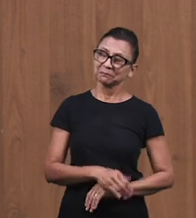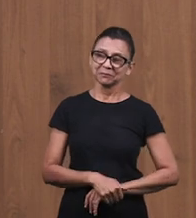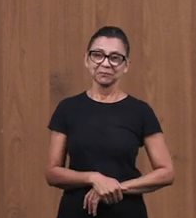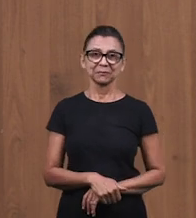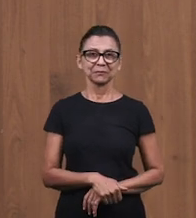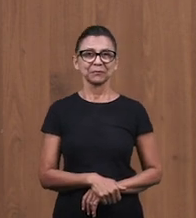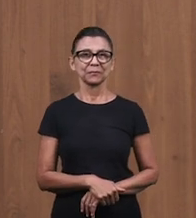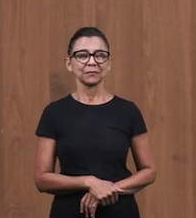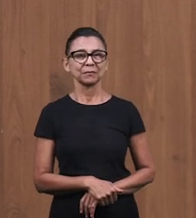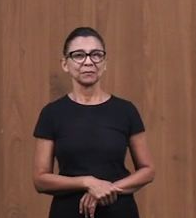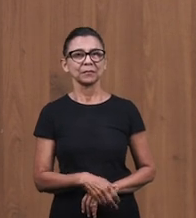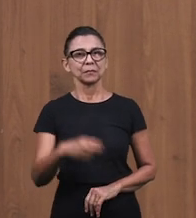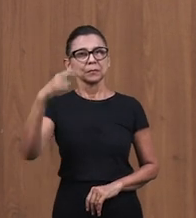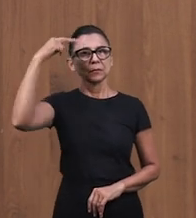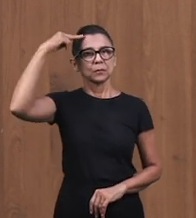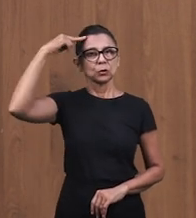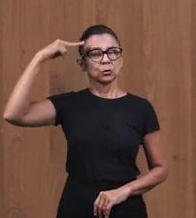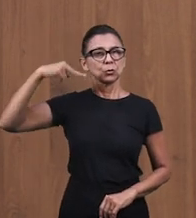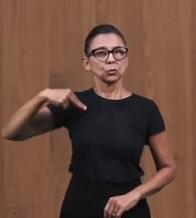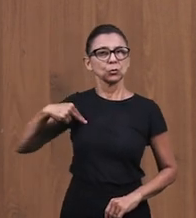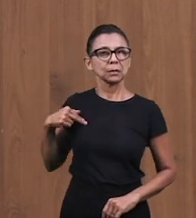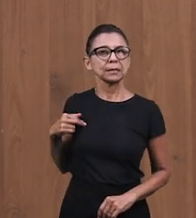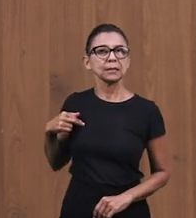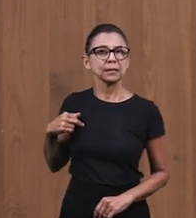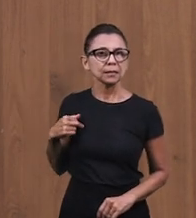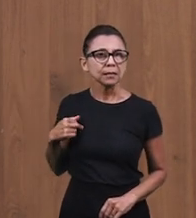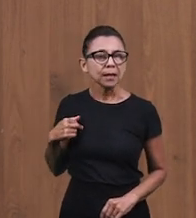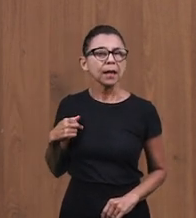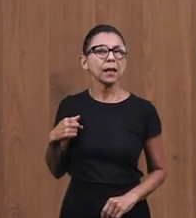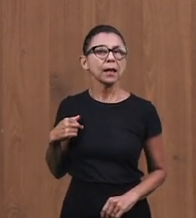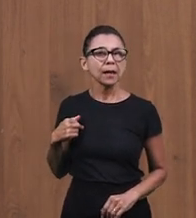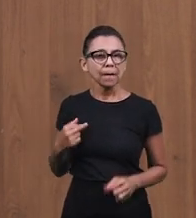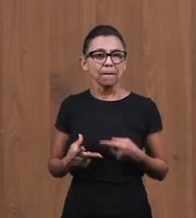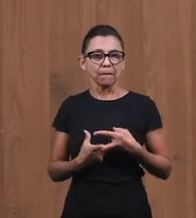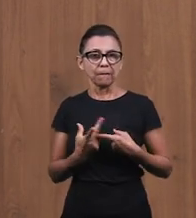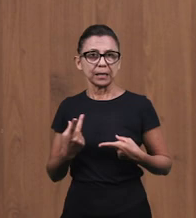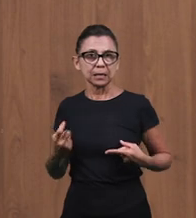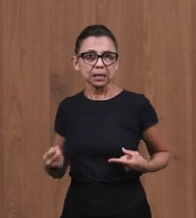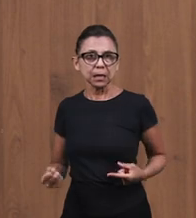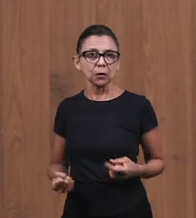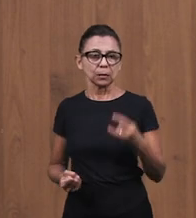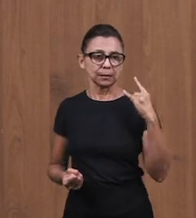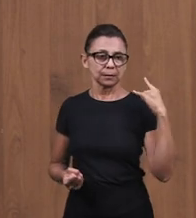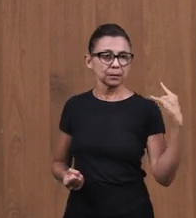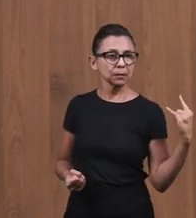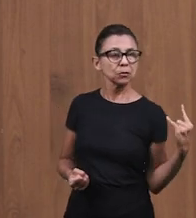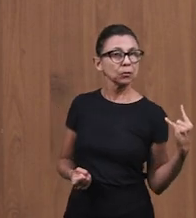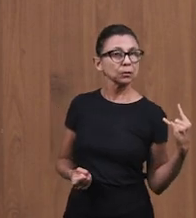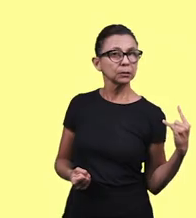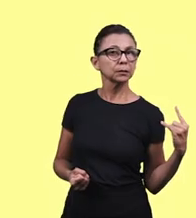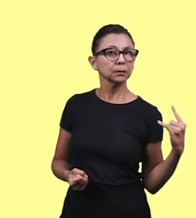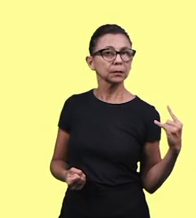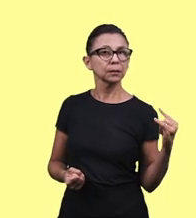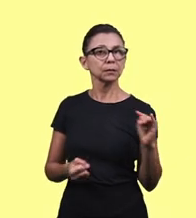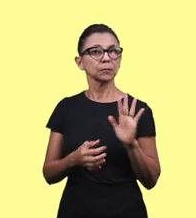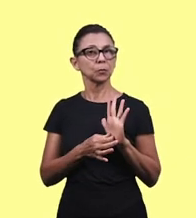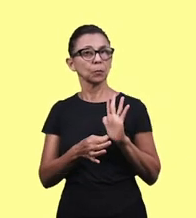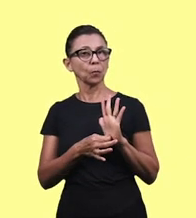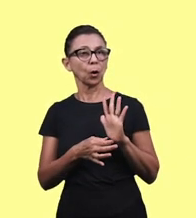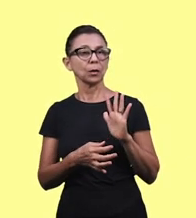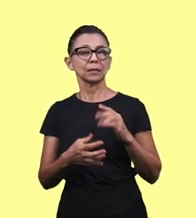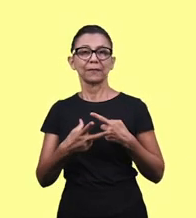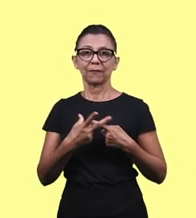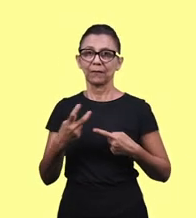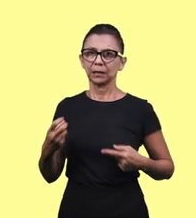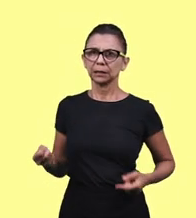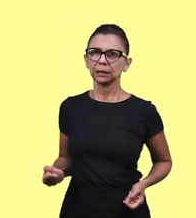exemplo para nós. Precisamos resistir às propostas deste mundo que não agradam a Deus.